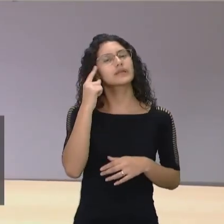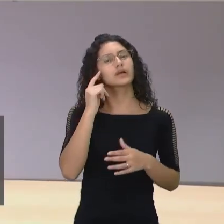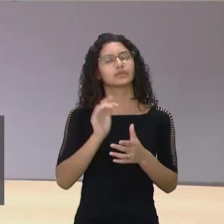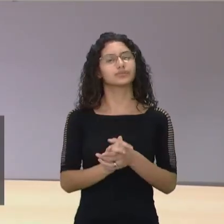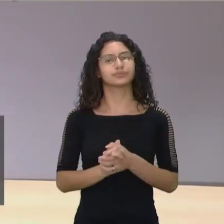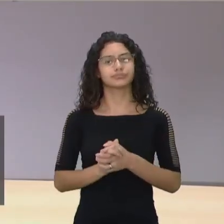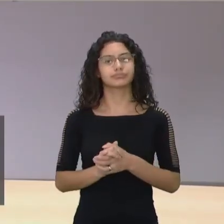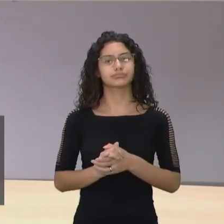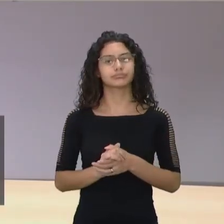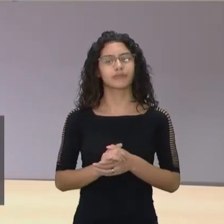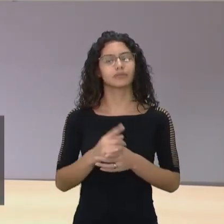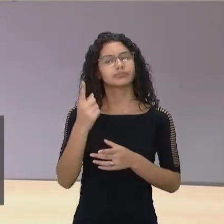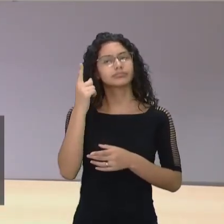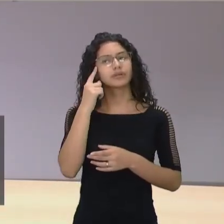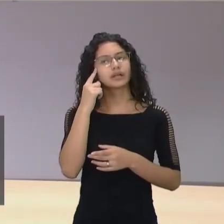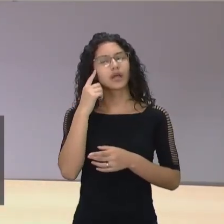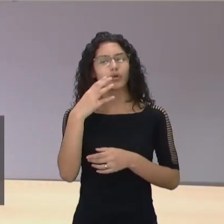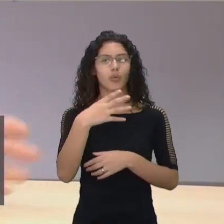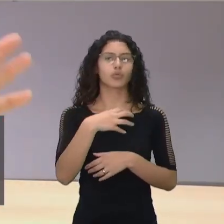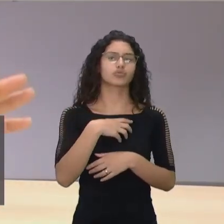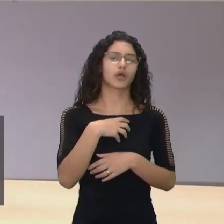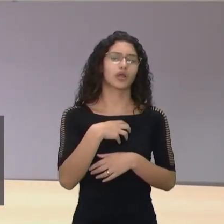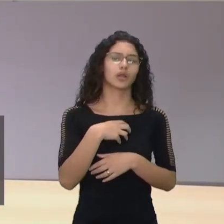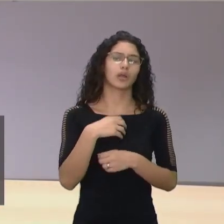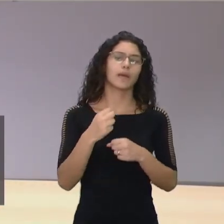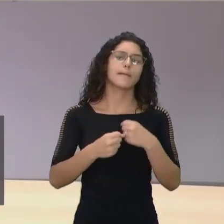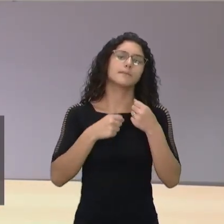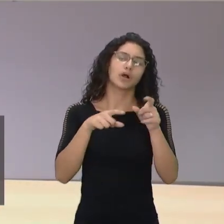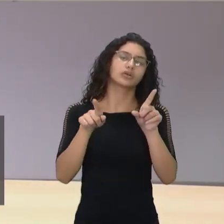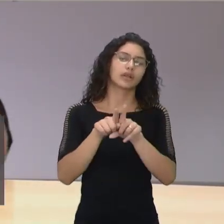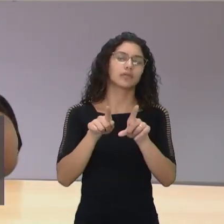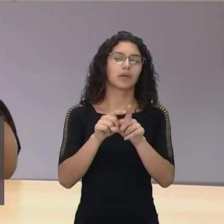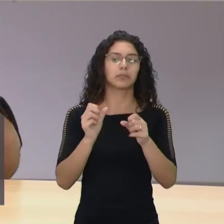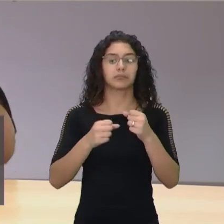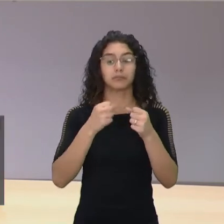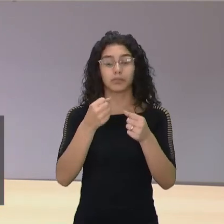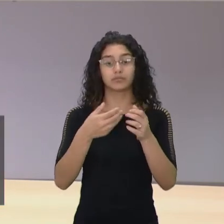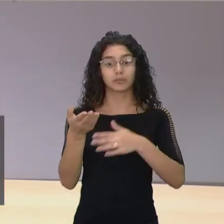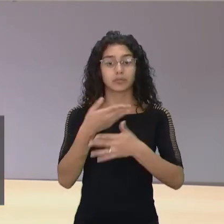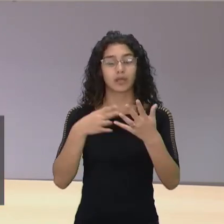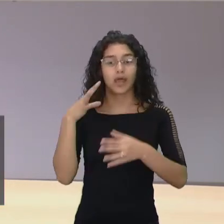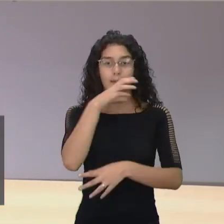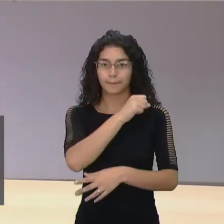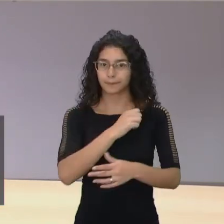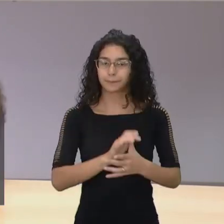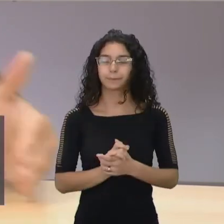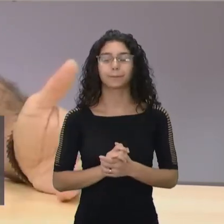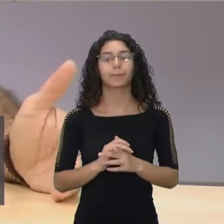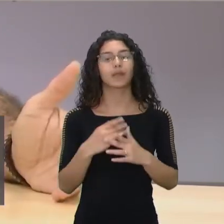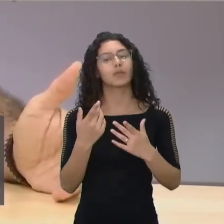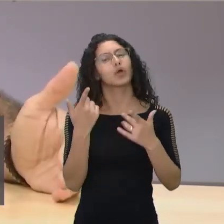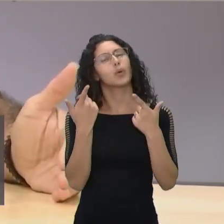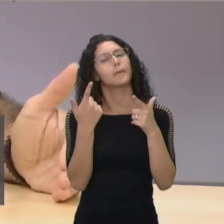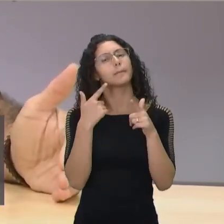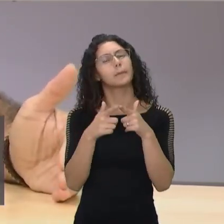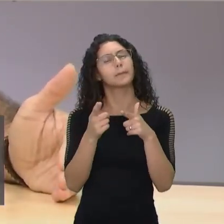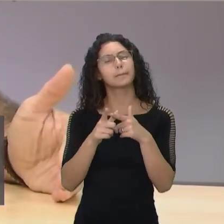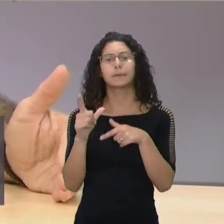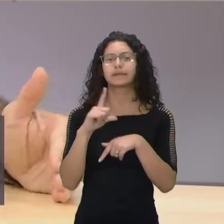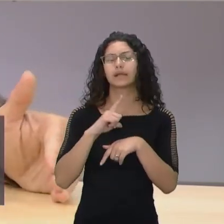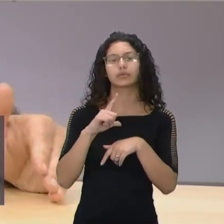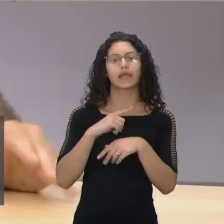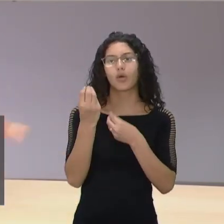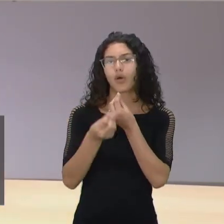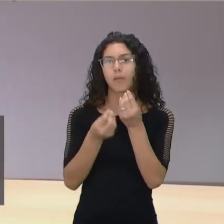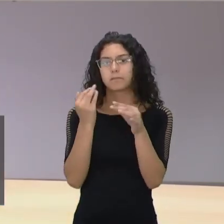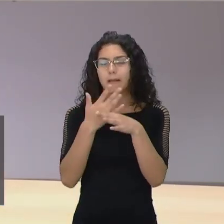e me veio à cabeça uma questão que eu acho que pode ser também, posso fazer uma contribuição rápida. Mesmo que o problema não tenha